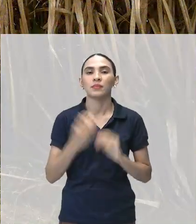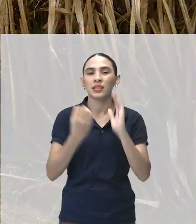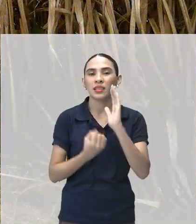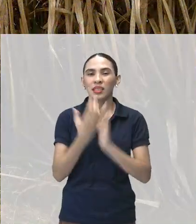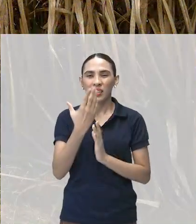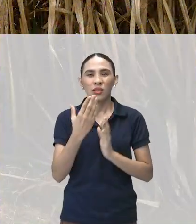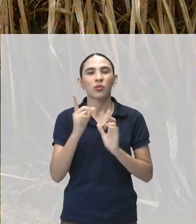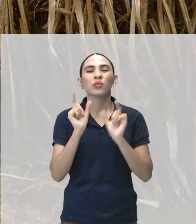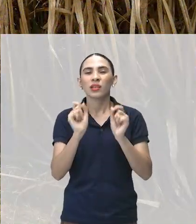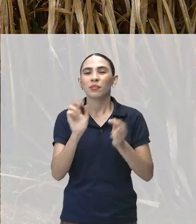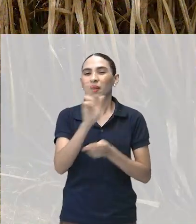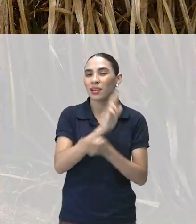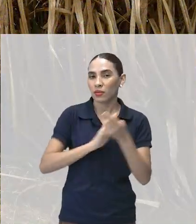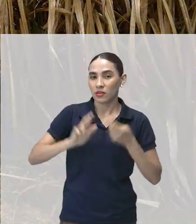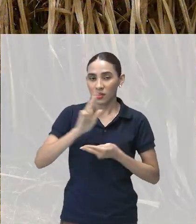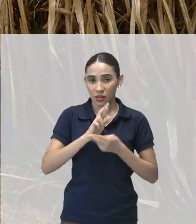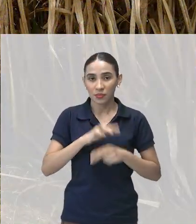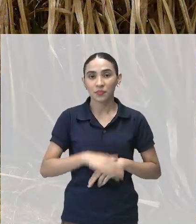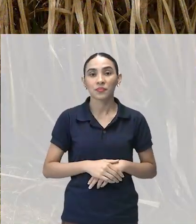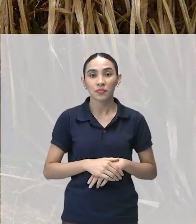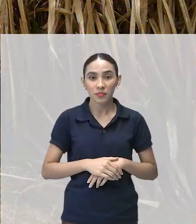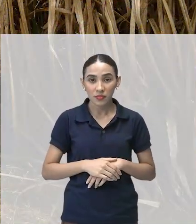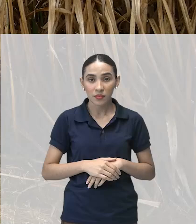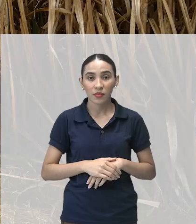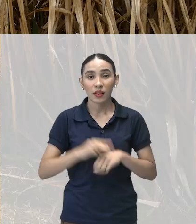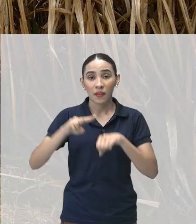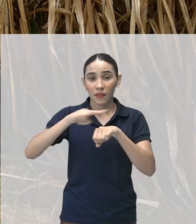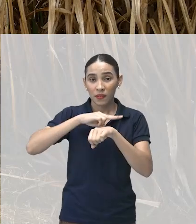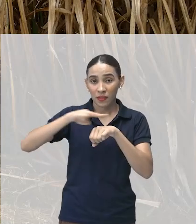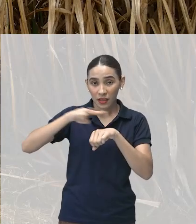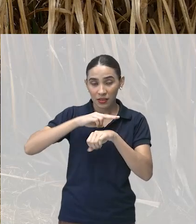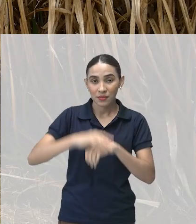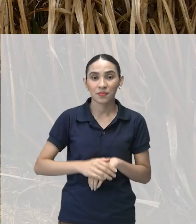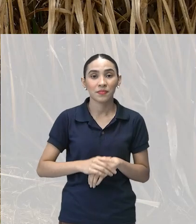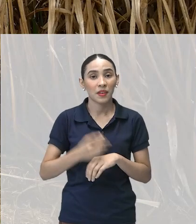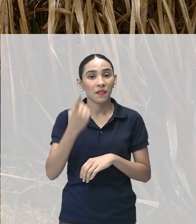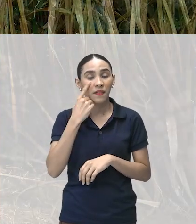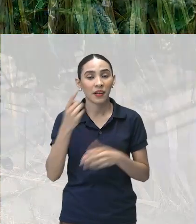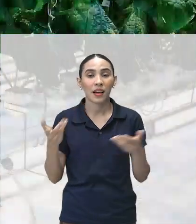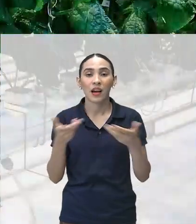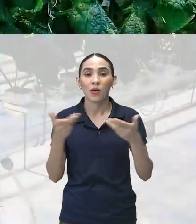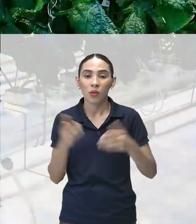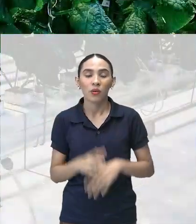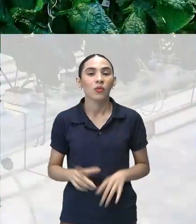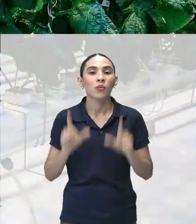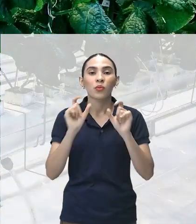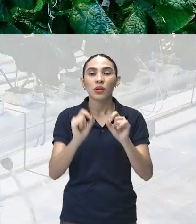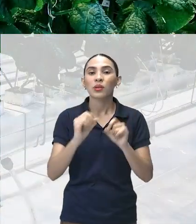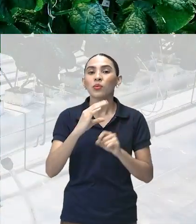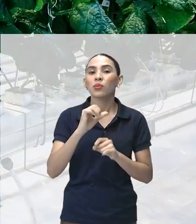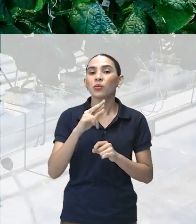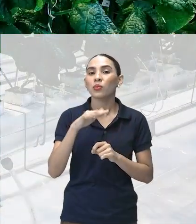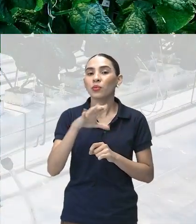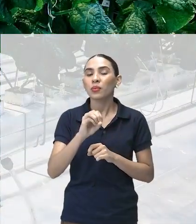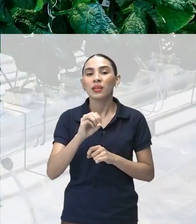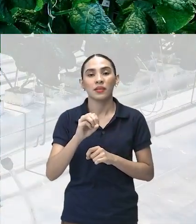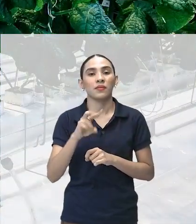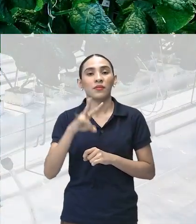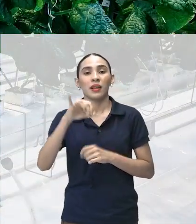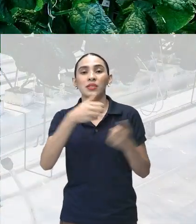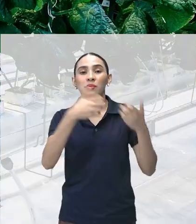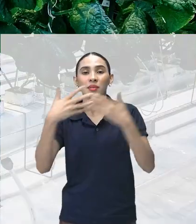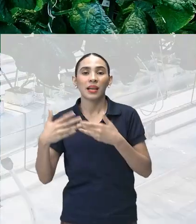uma revolução, a Revolução Verde. Nós vamos ver agora, né, o que o Curumim vai explicar para a gente